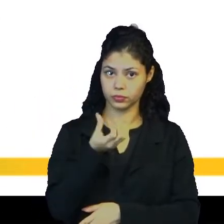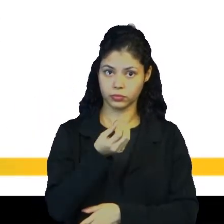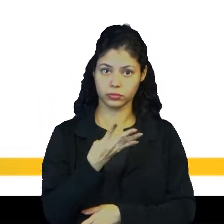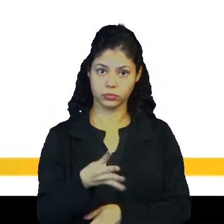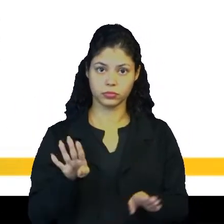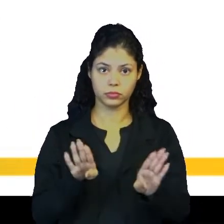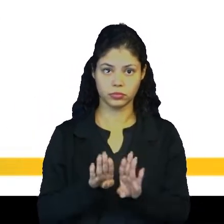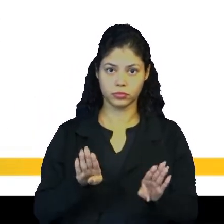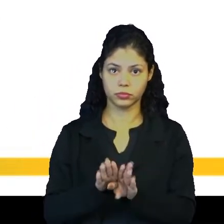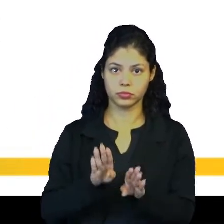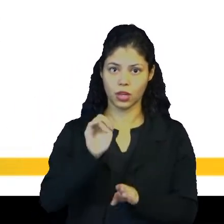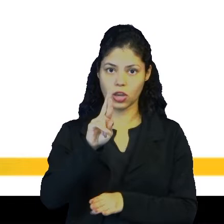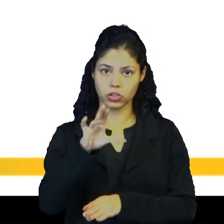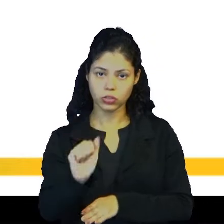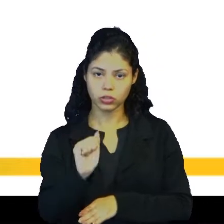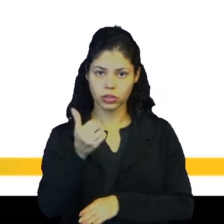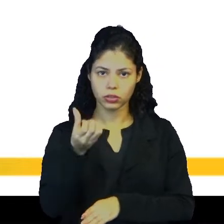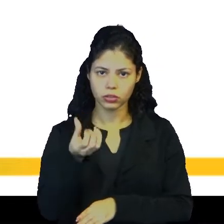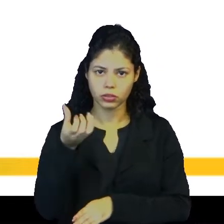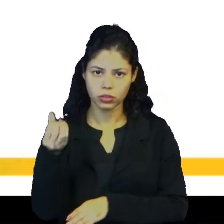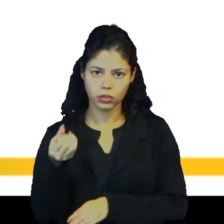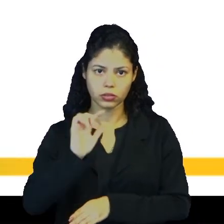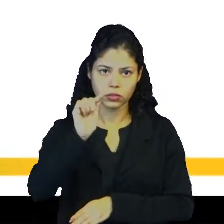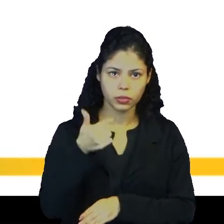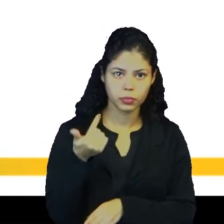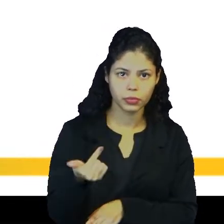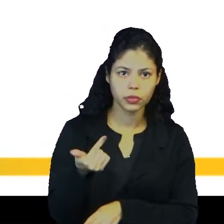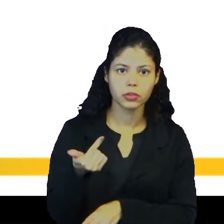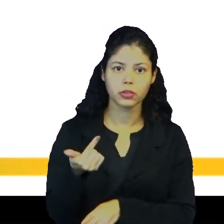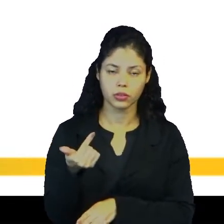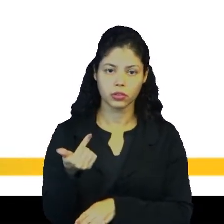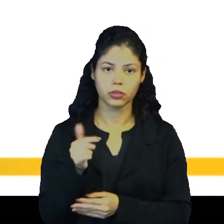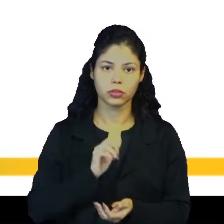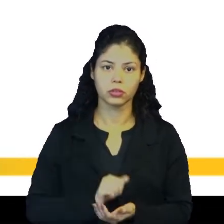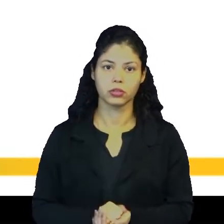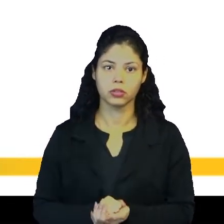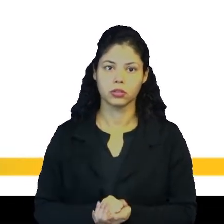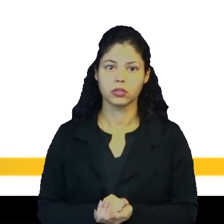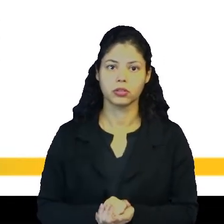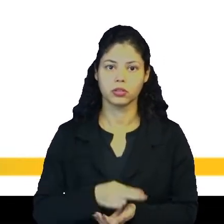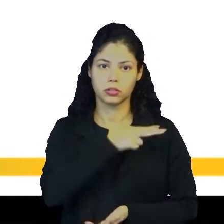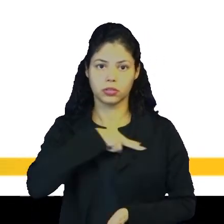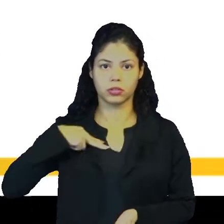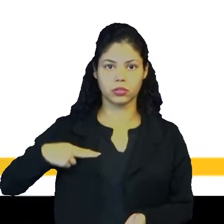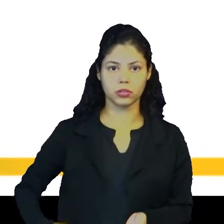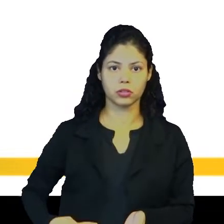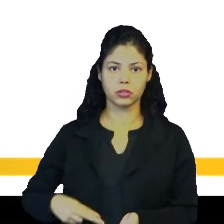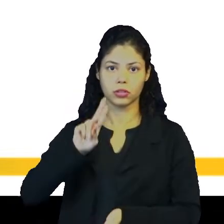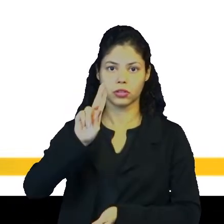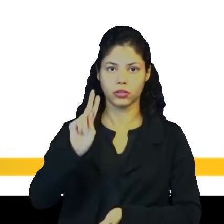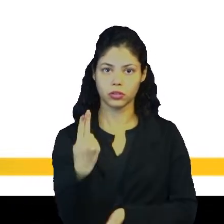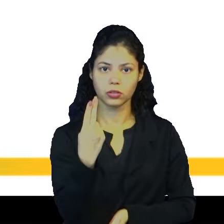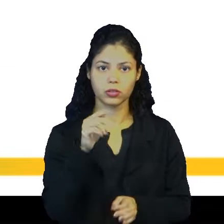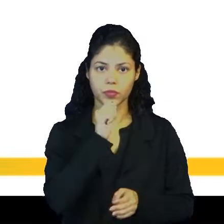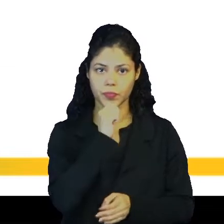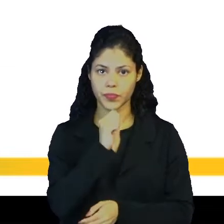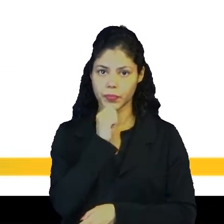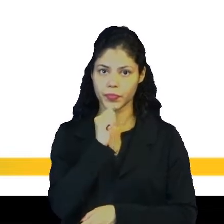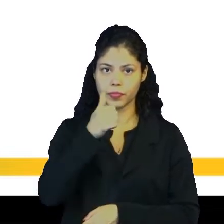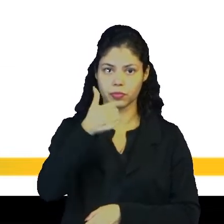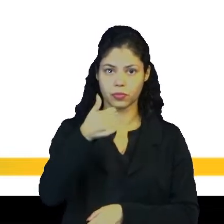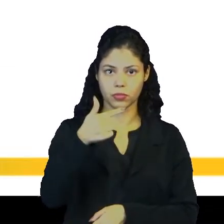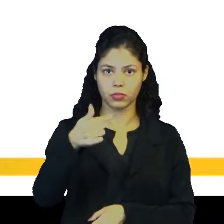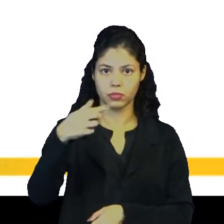64 também, à Argentina em 66 e depois em 1976, ao Chile e ao Uruguai em